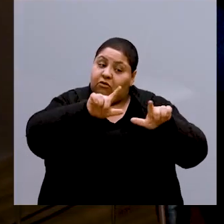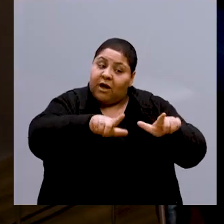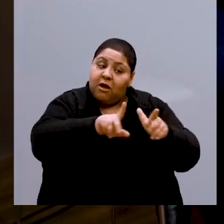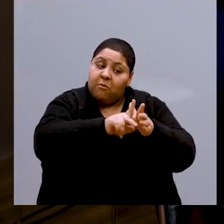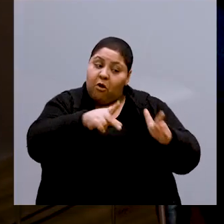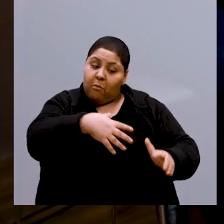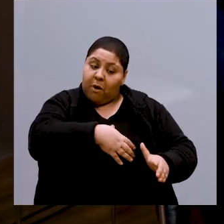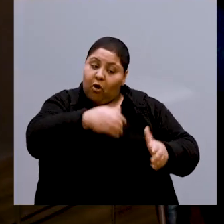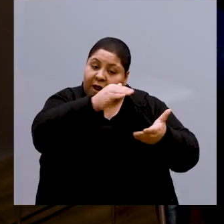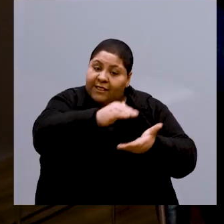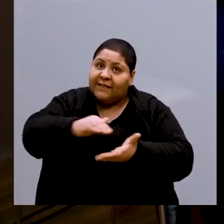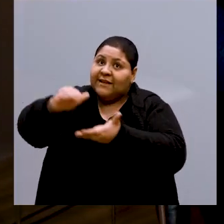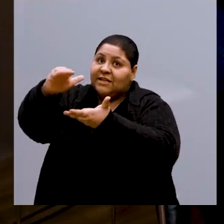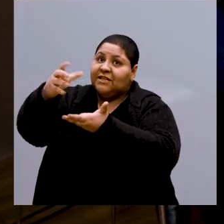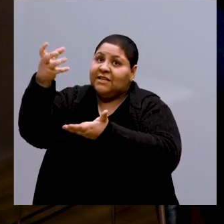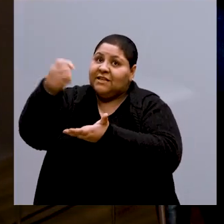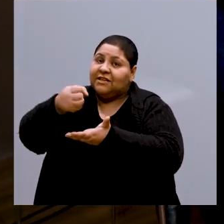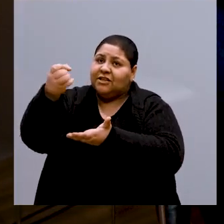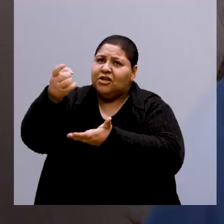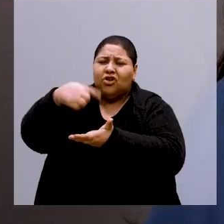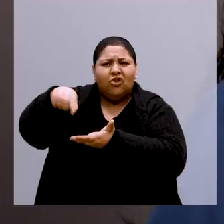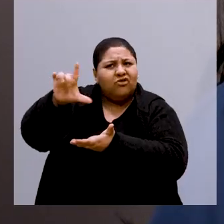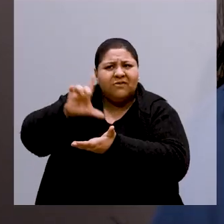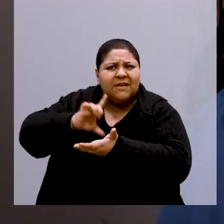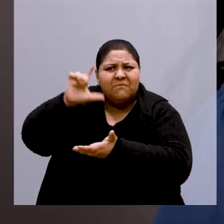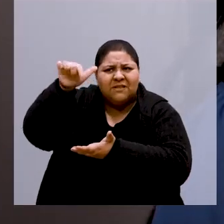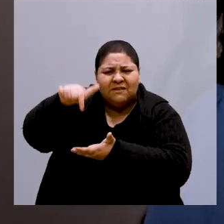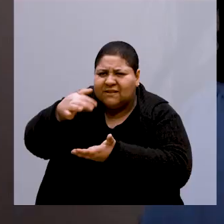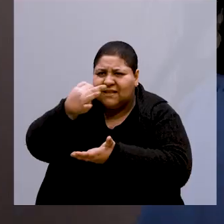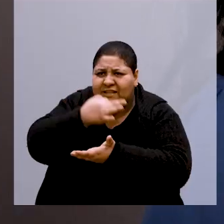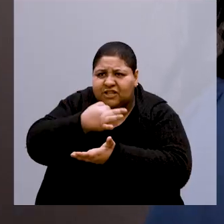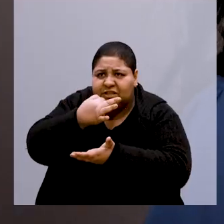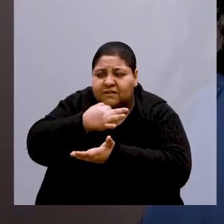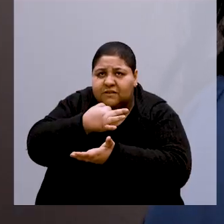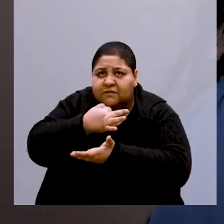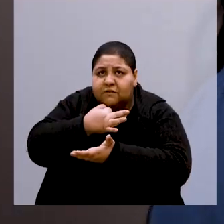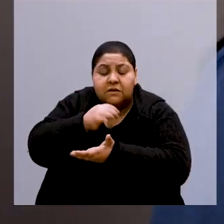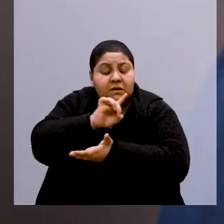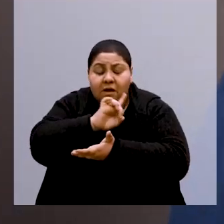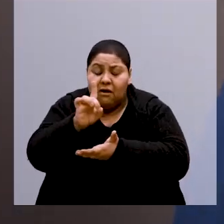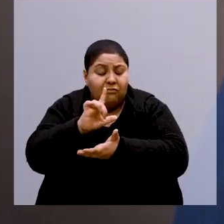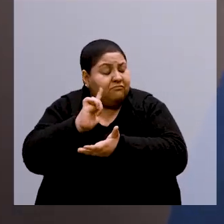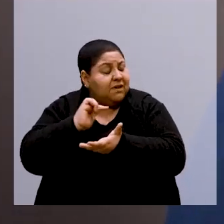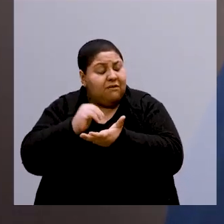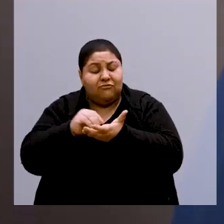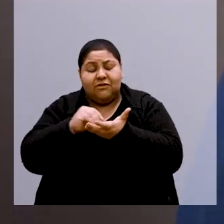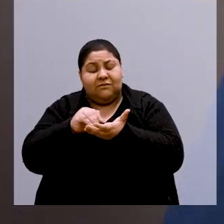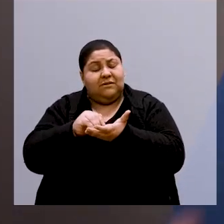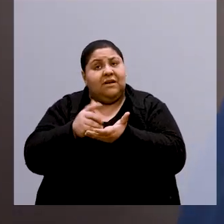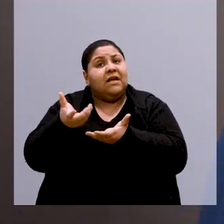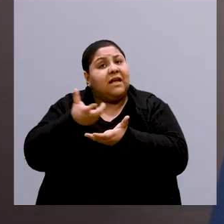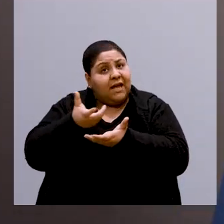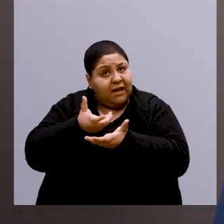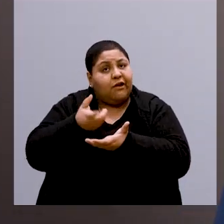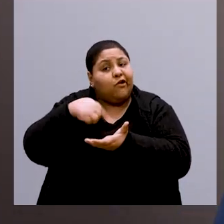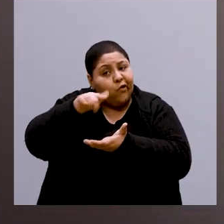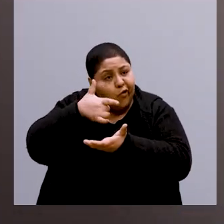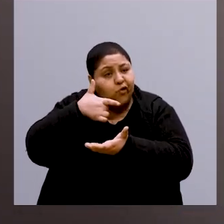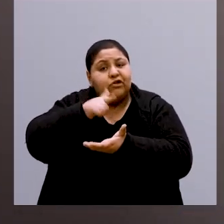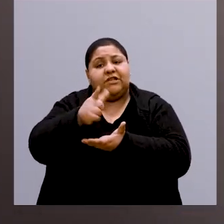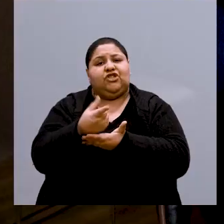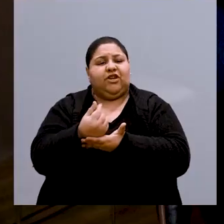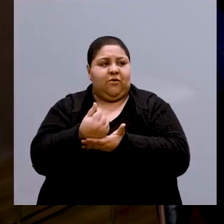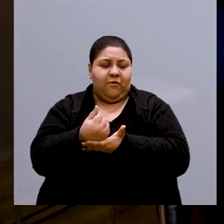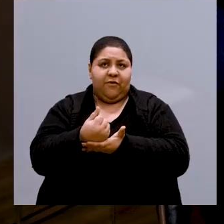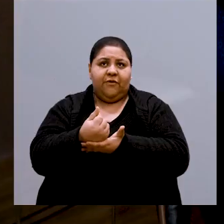ter o banco de leite aqui, né? E ela me disse: nós não temos banco de leite em Caxias, né? Eu disse: não, secretária, nós não temos, mas nós queremos ter e a